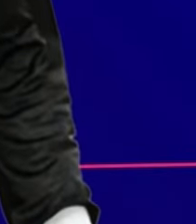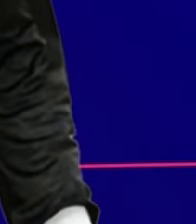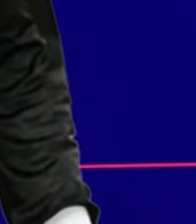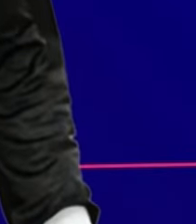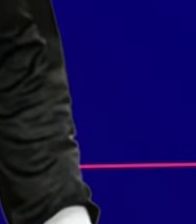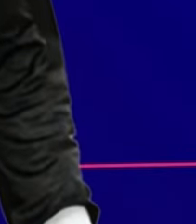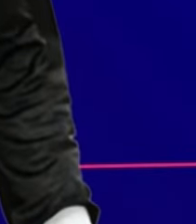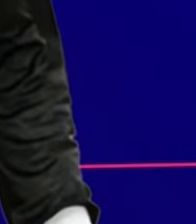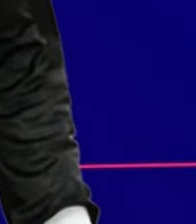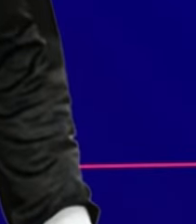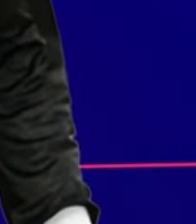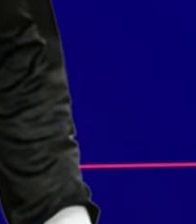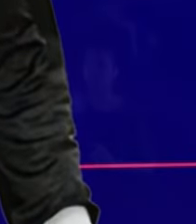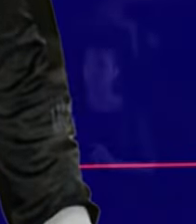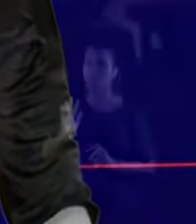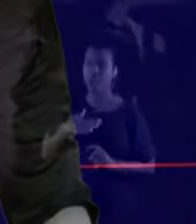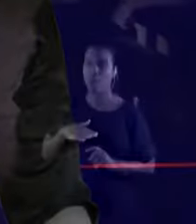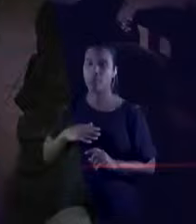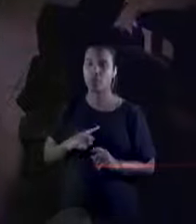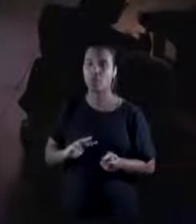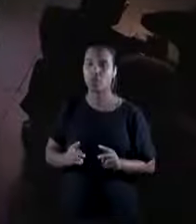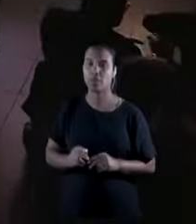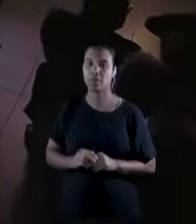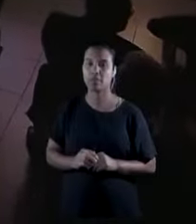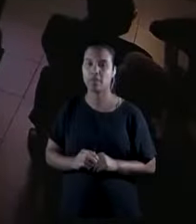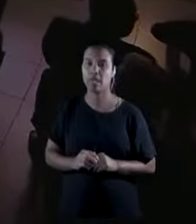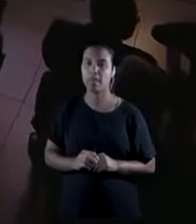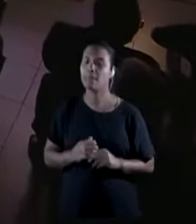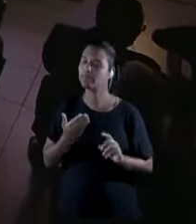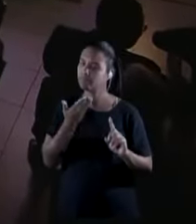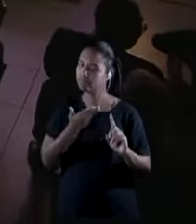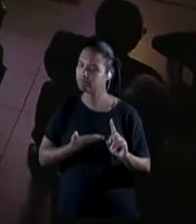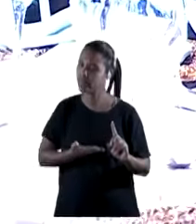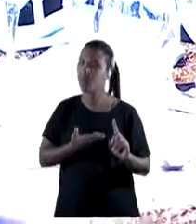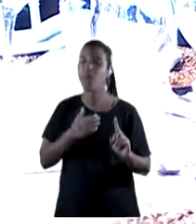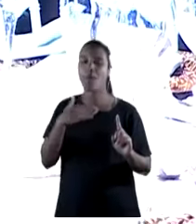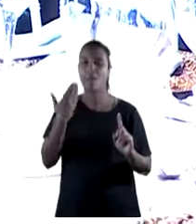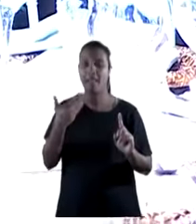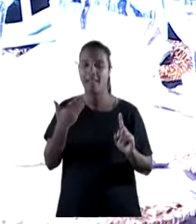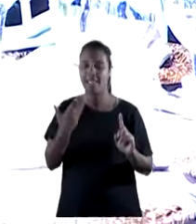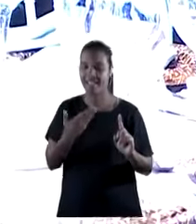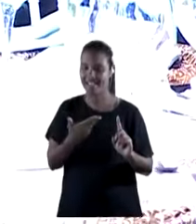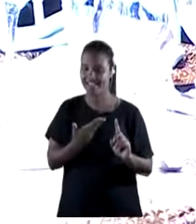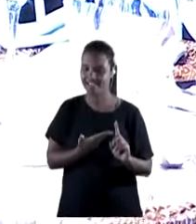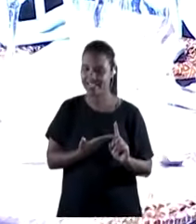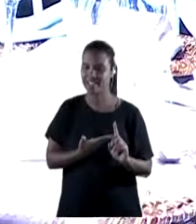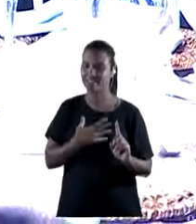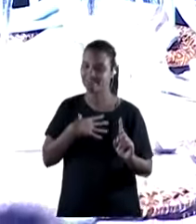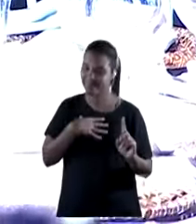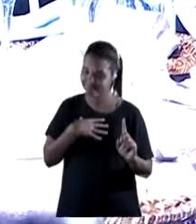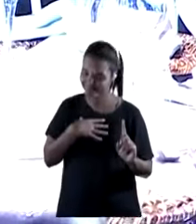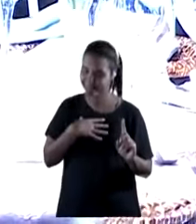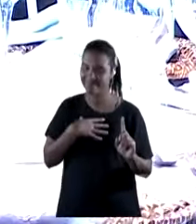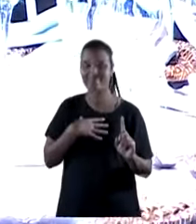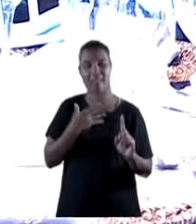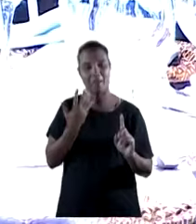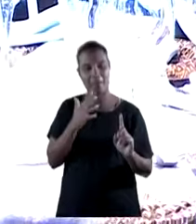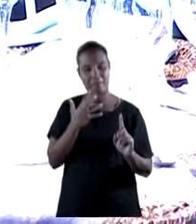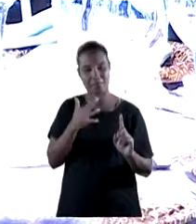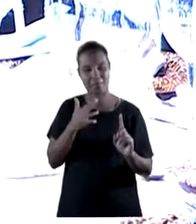José de Assis Aragão, que recebe aqui a nossa homenagem e também a nossa reverência.